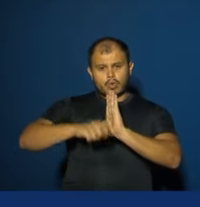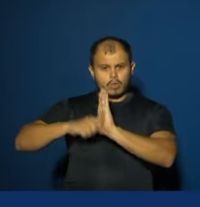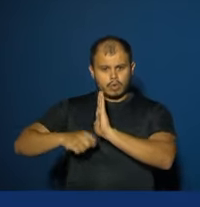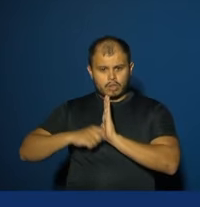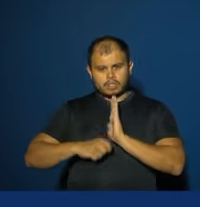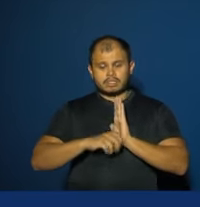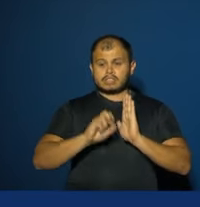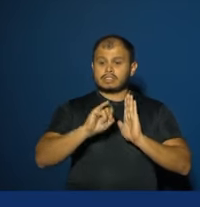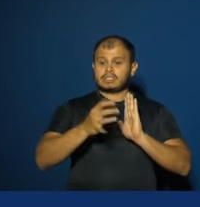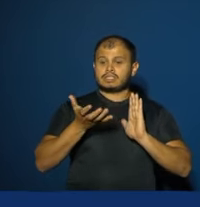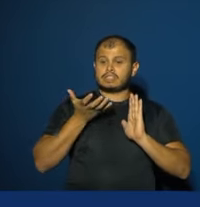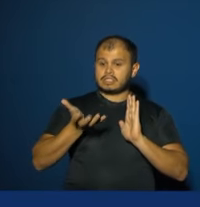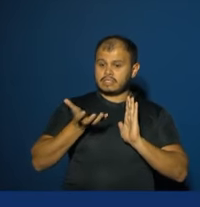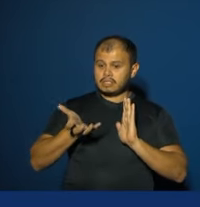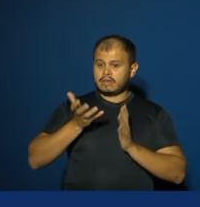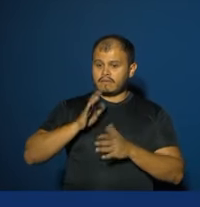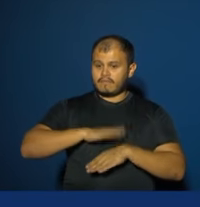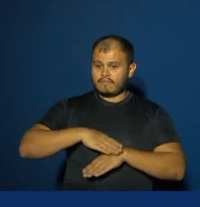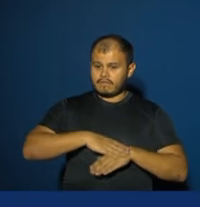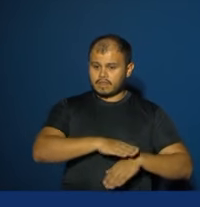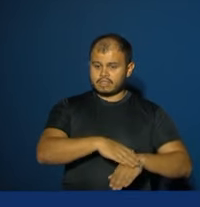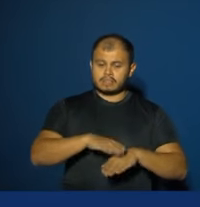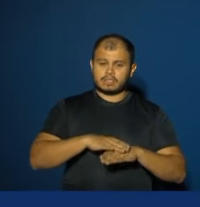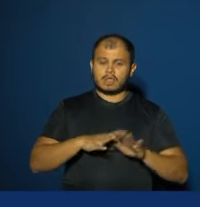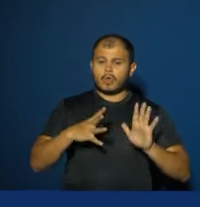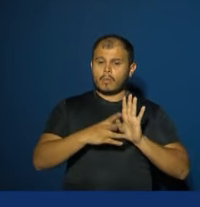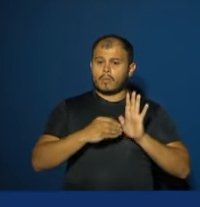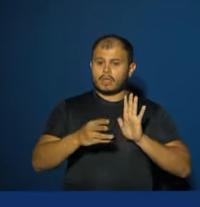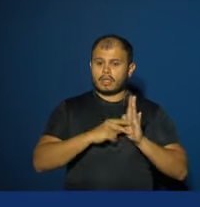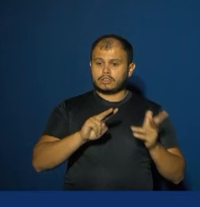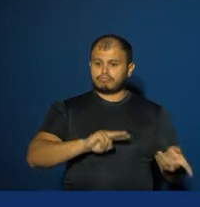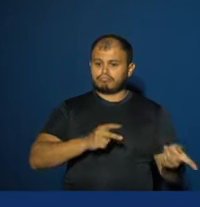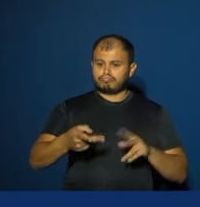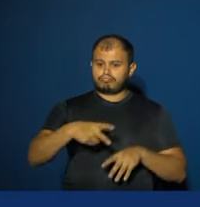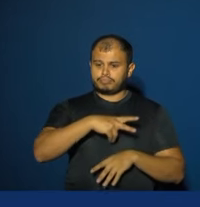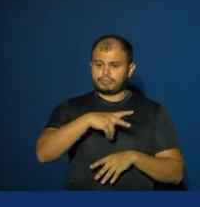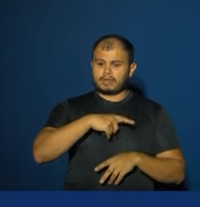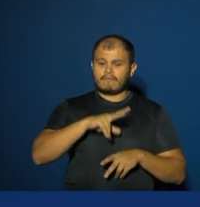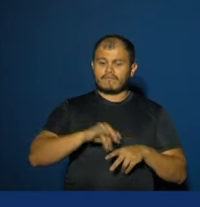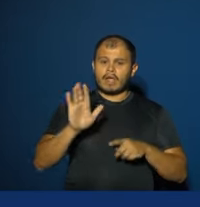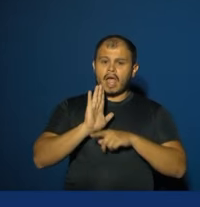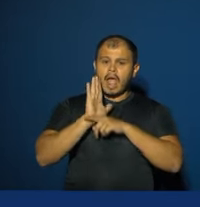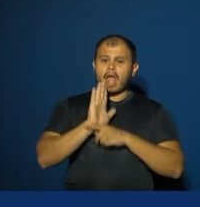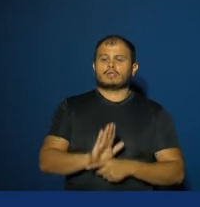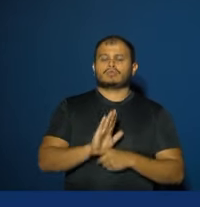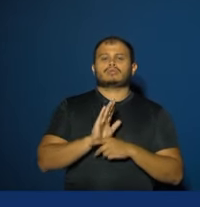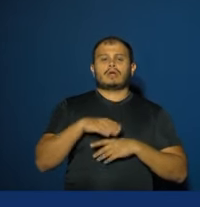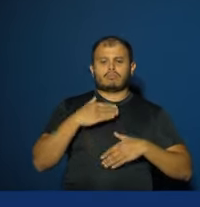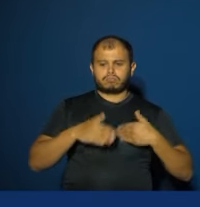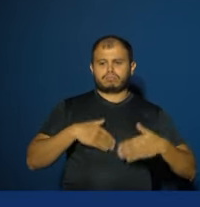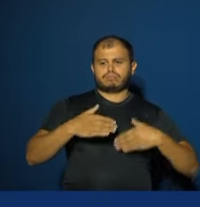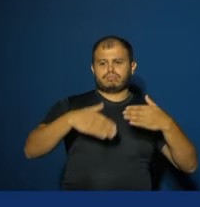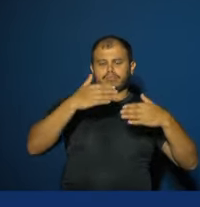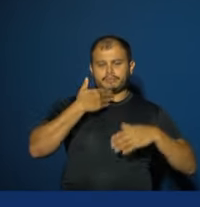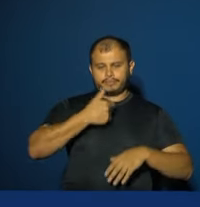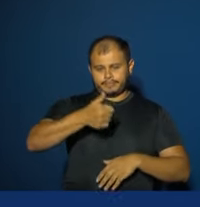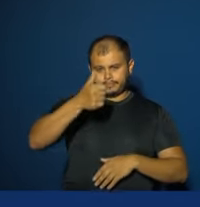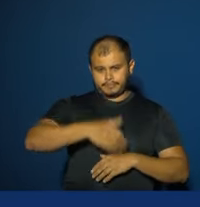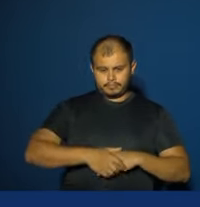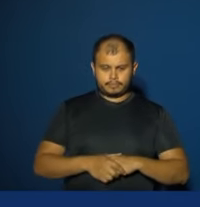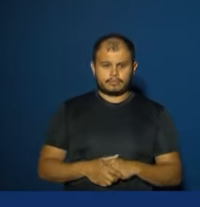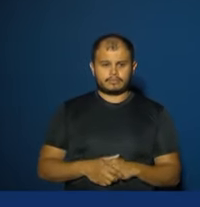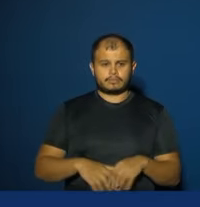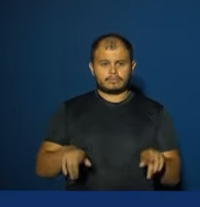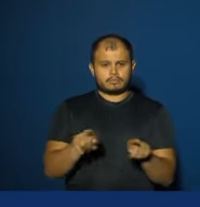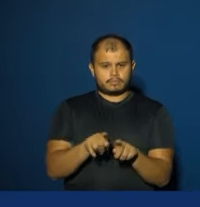se você quisesse fazer um modelo de privatização que na prática inviabilizariam o processo né então o o que que